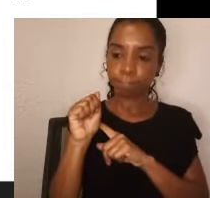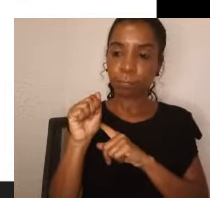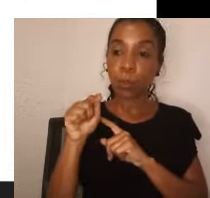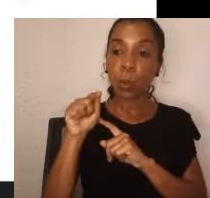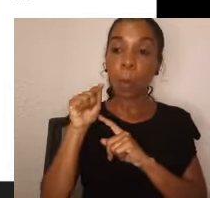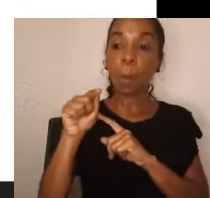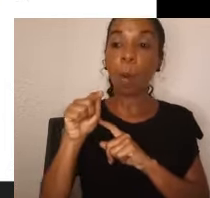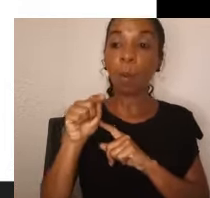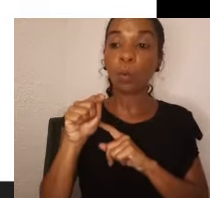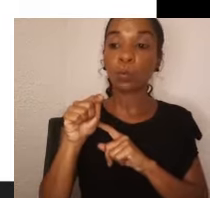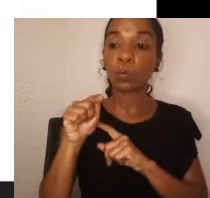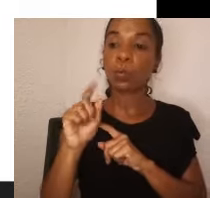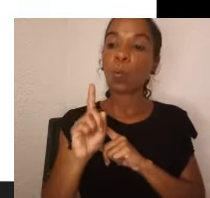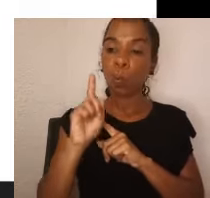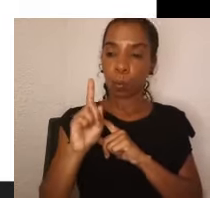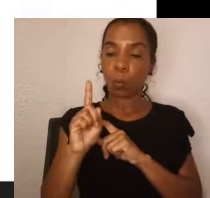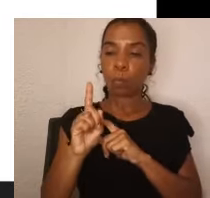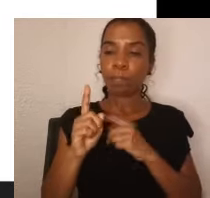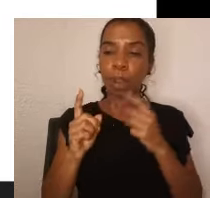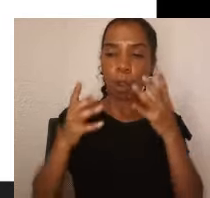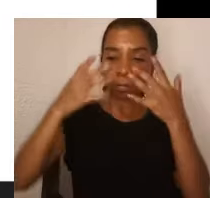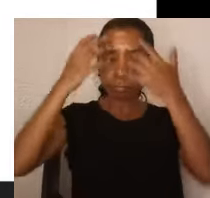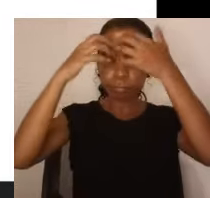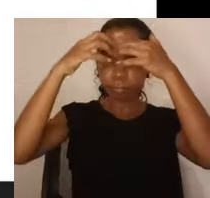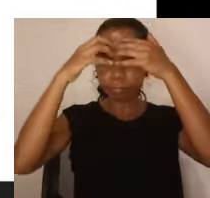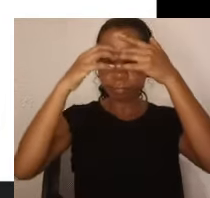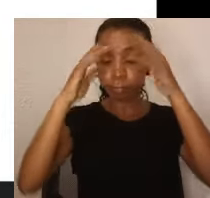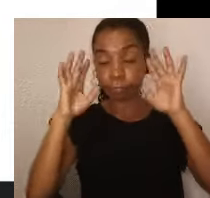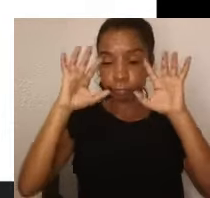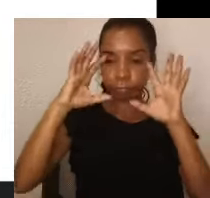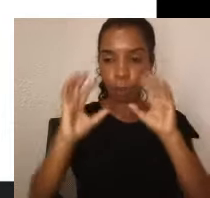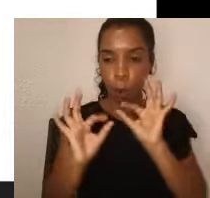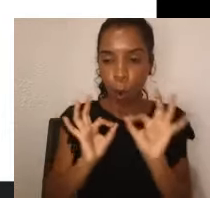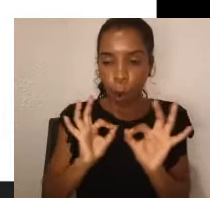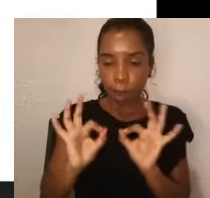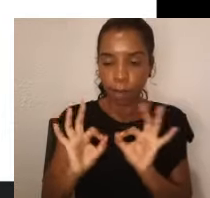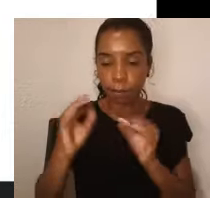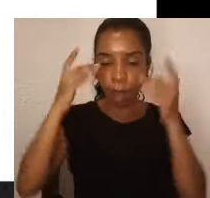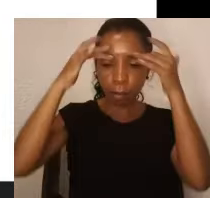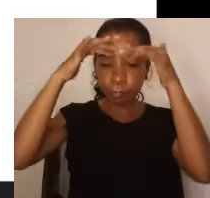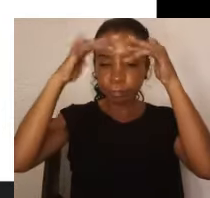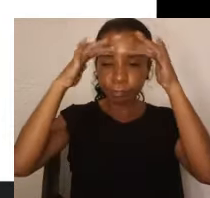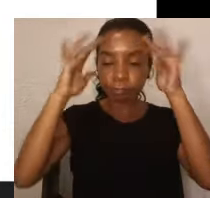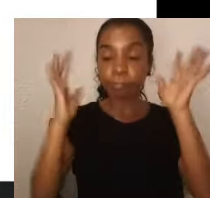no ponto 1. Bom, vamos organizar as ideias com essa definição aqui.